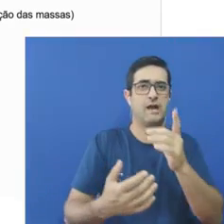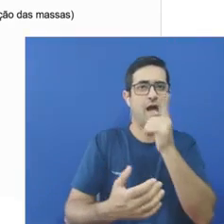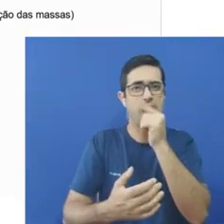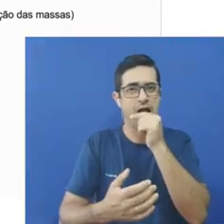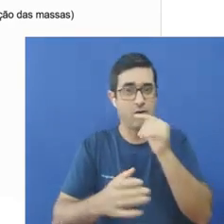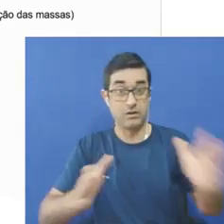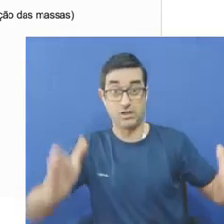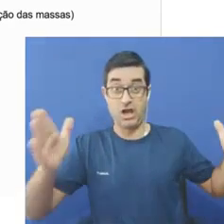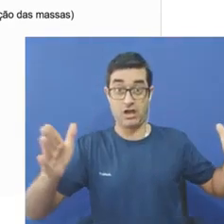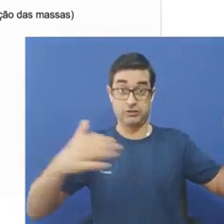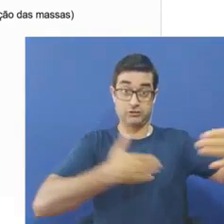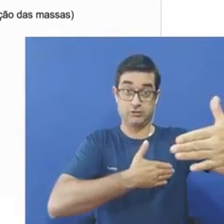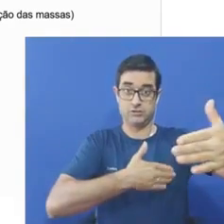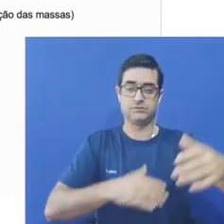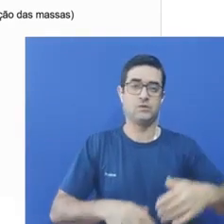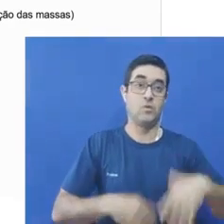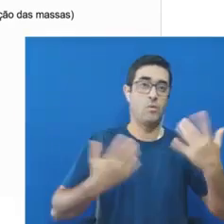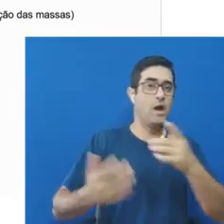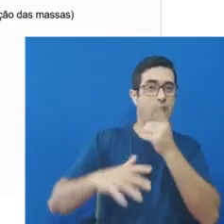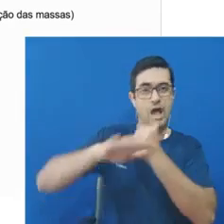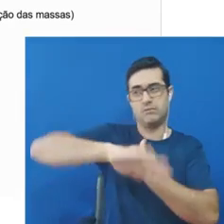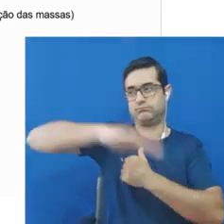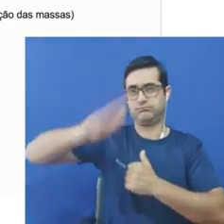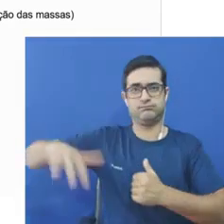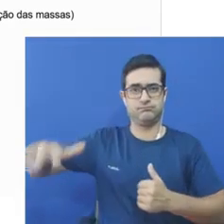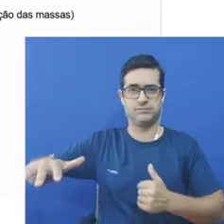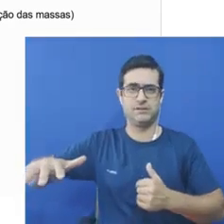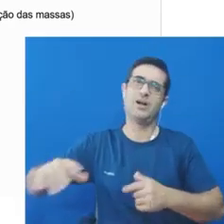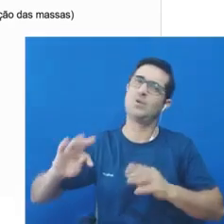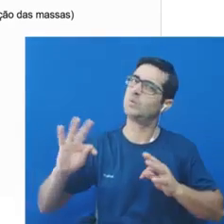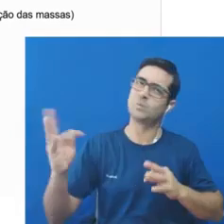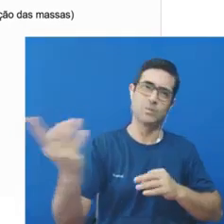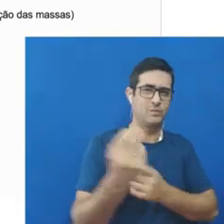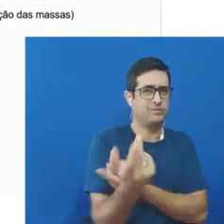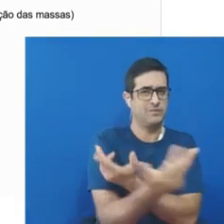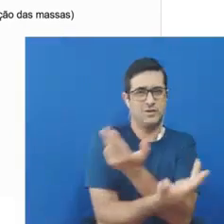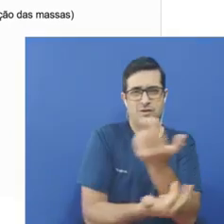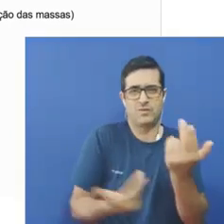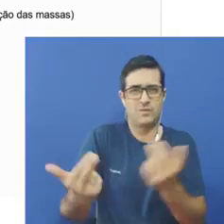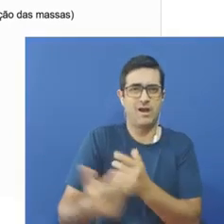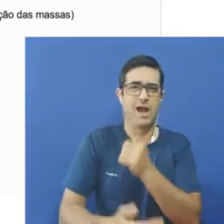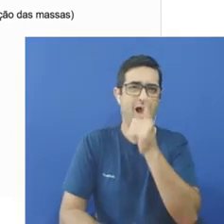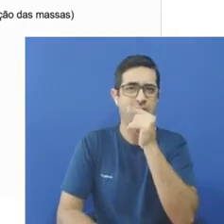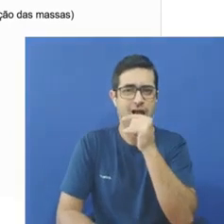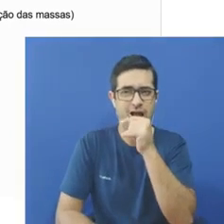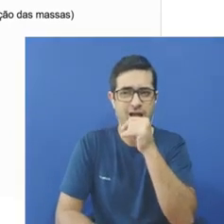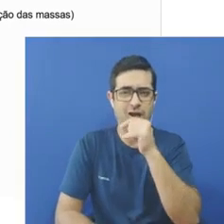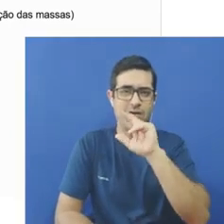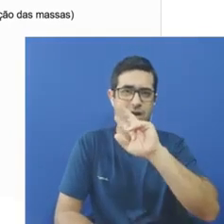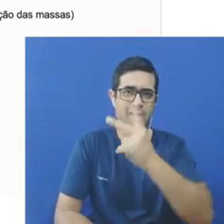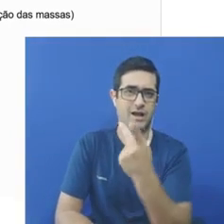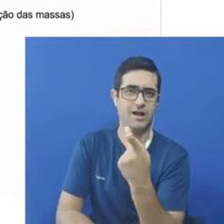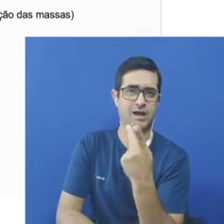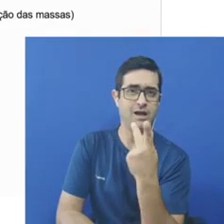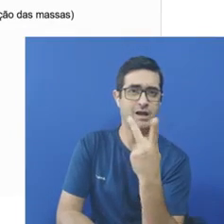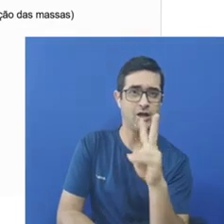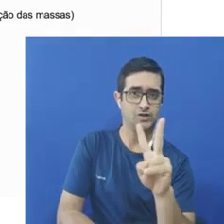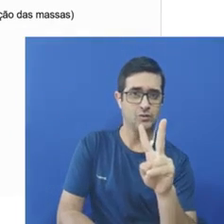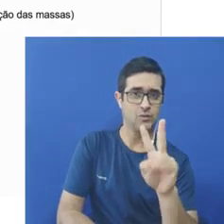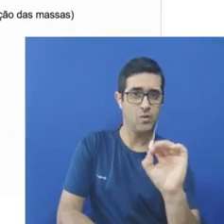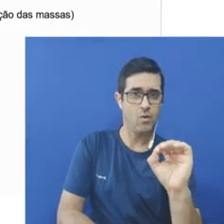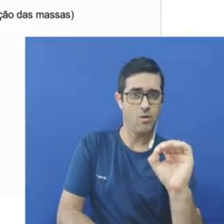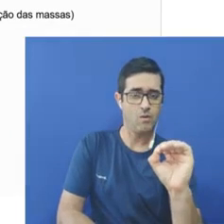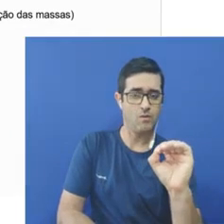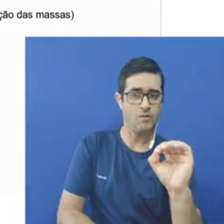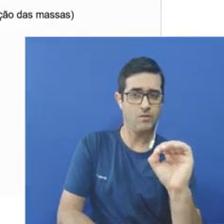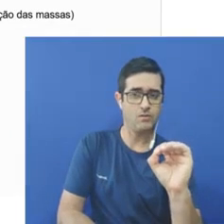mar, ela é a mesma água. É H2, ou seja, 2 átomos de hidrogênio, O1, 1 átomo